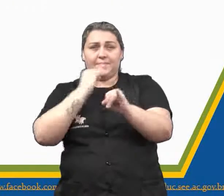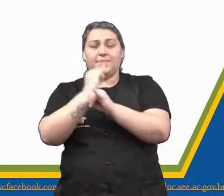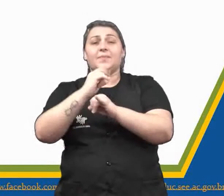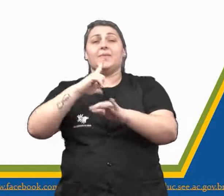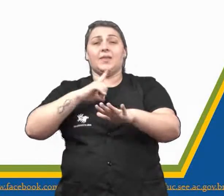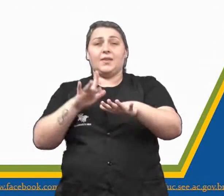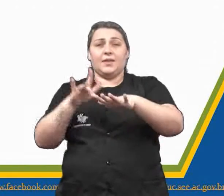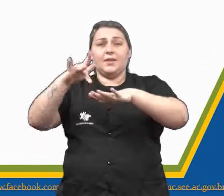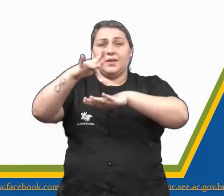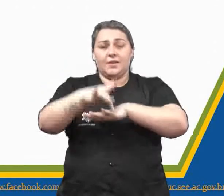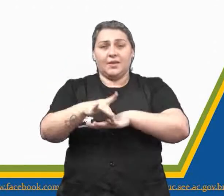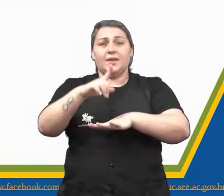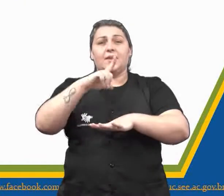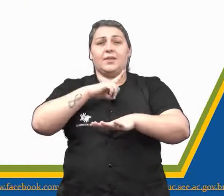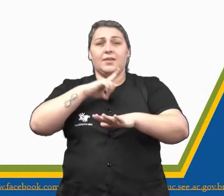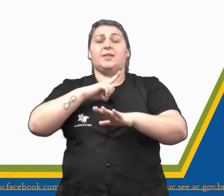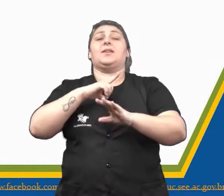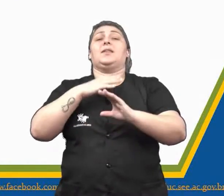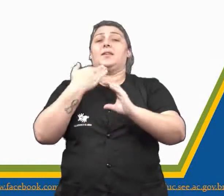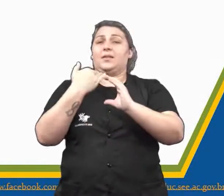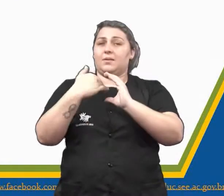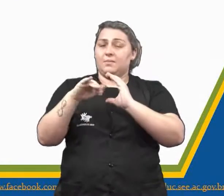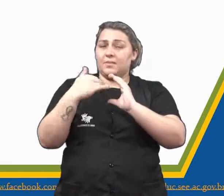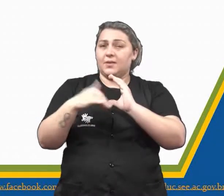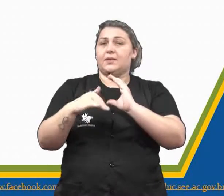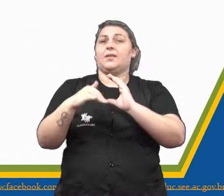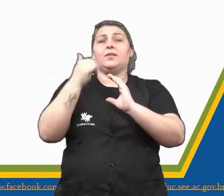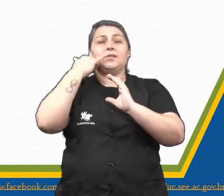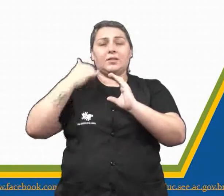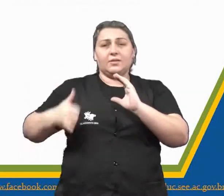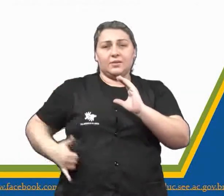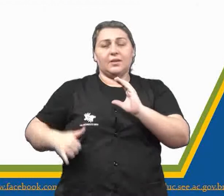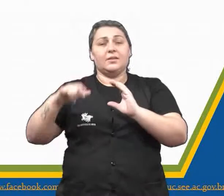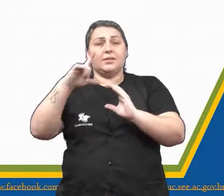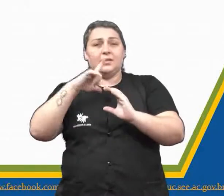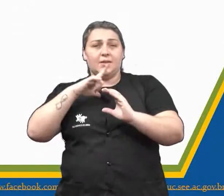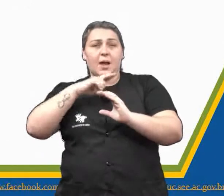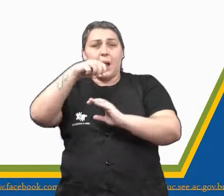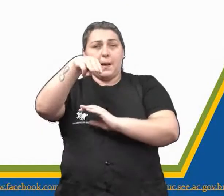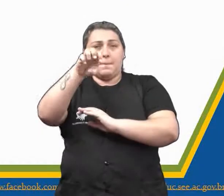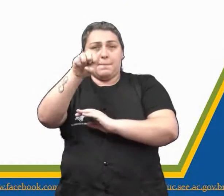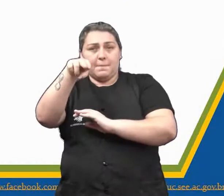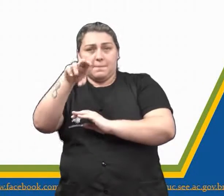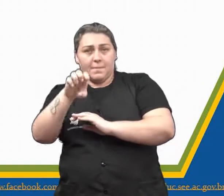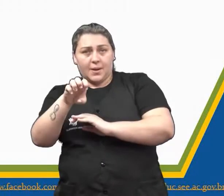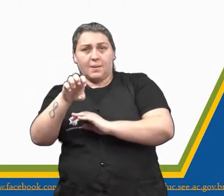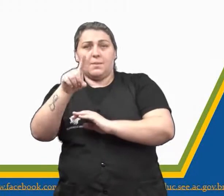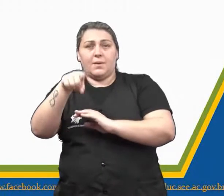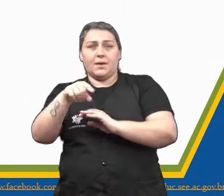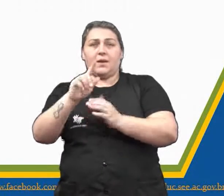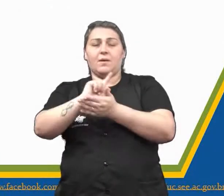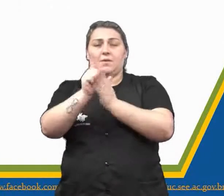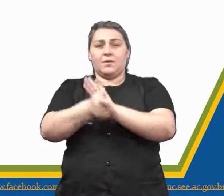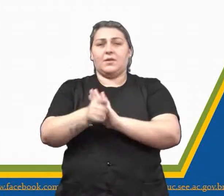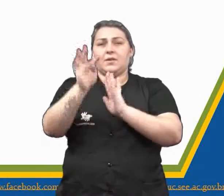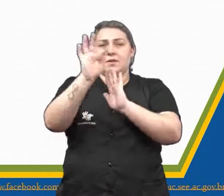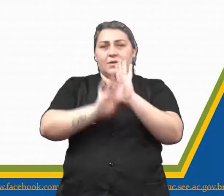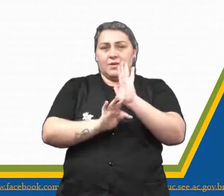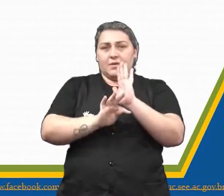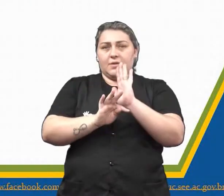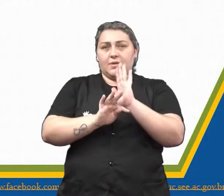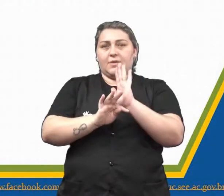redes sociais, tem nas mensagens instantâneas. Então, os memes são também um gênero textual. O objetivo deles